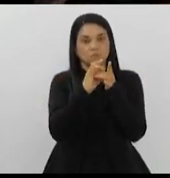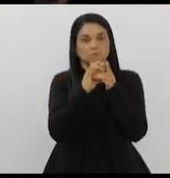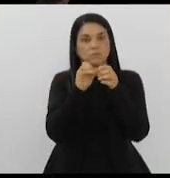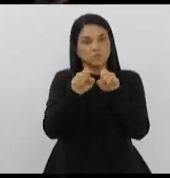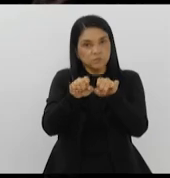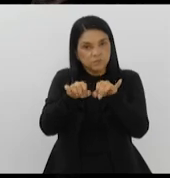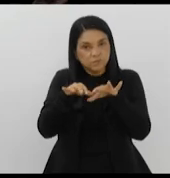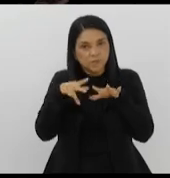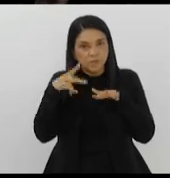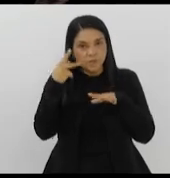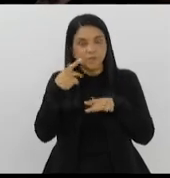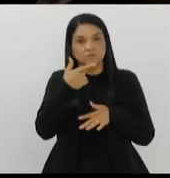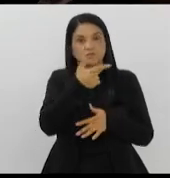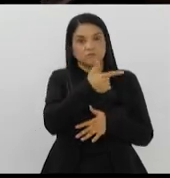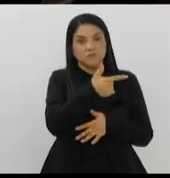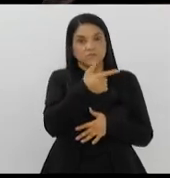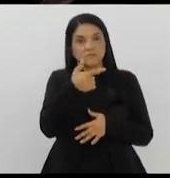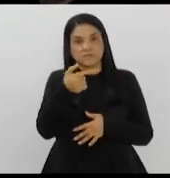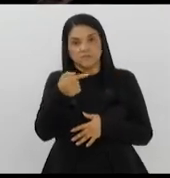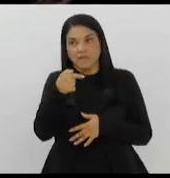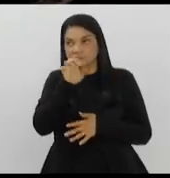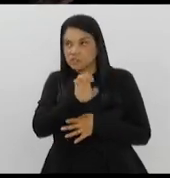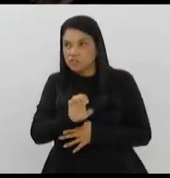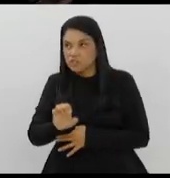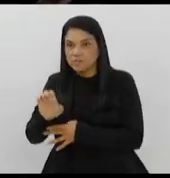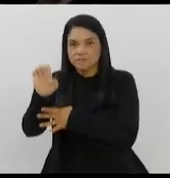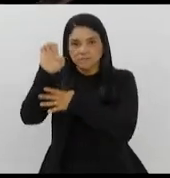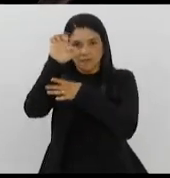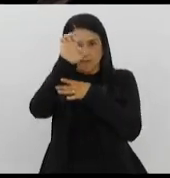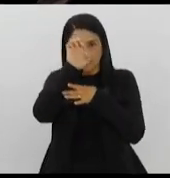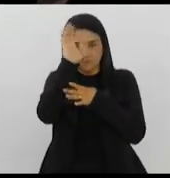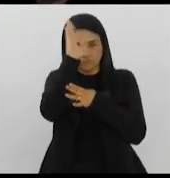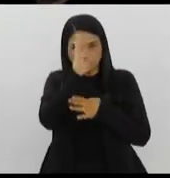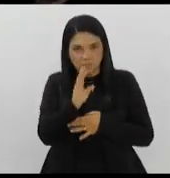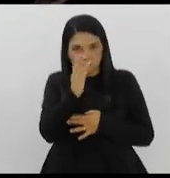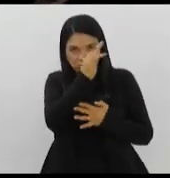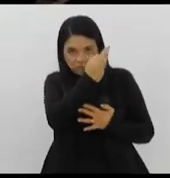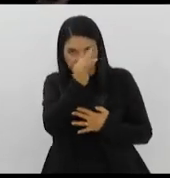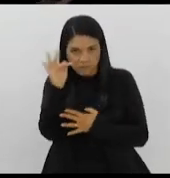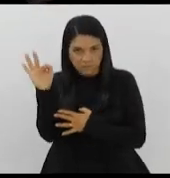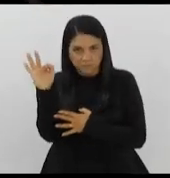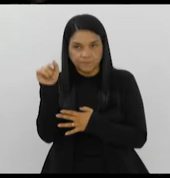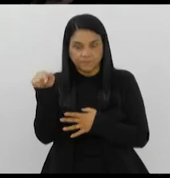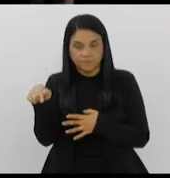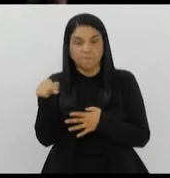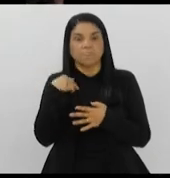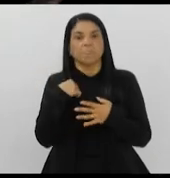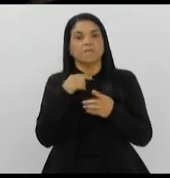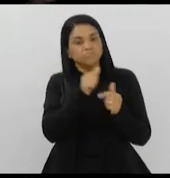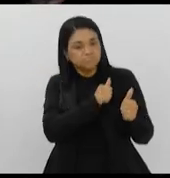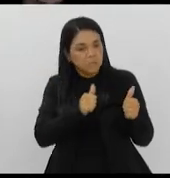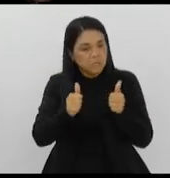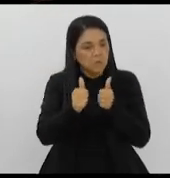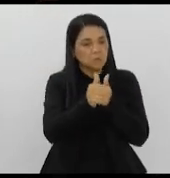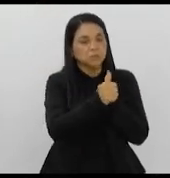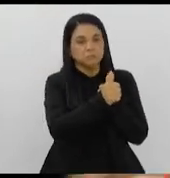estados da federação. Então, fica meu reconhecimento à UNALI pelo protagonismo em trazer essa